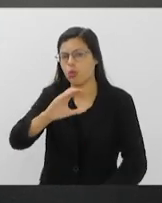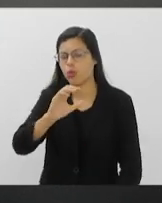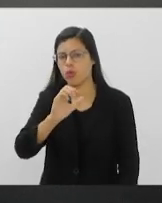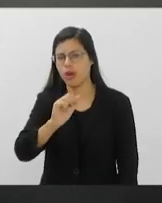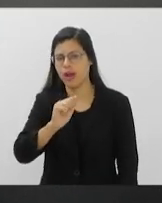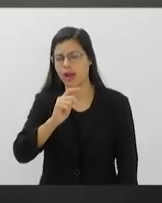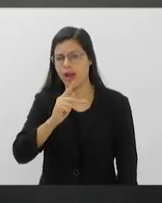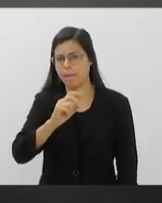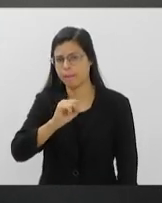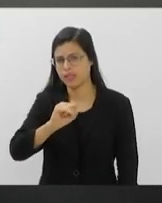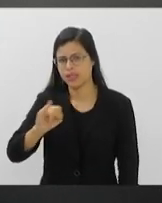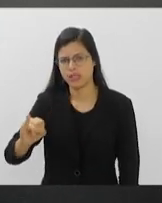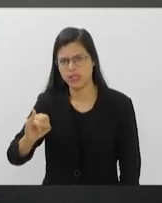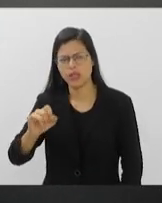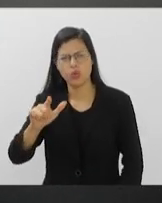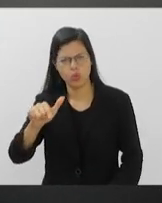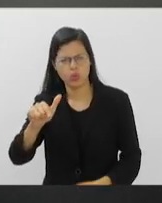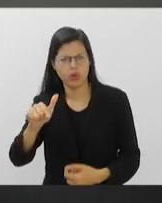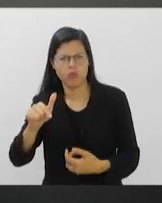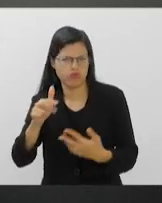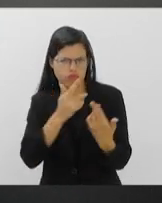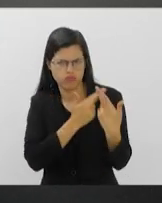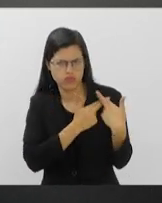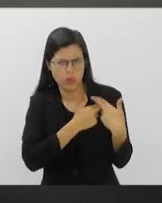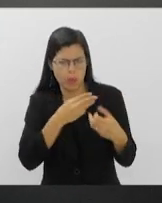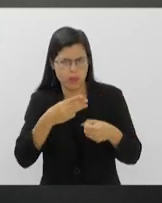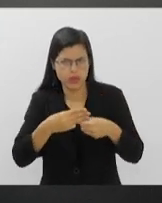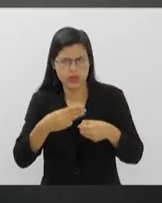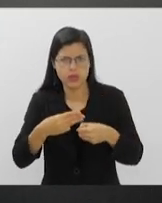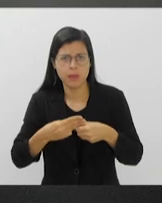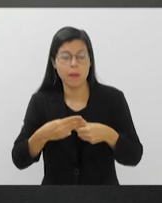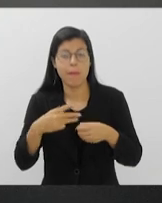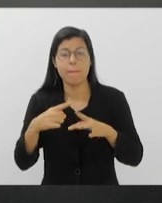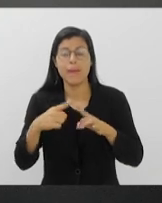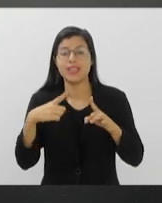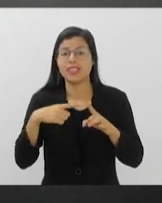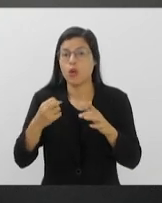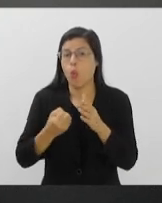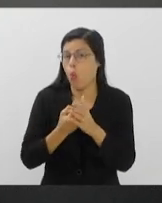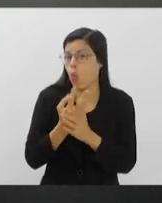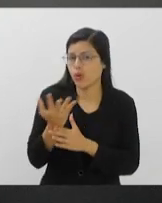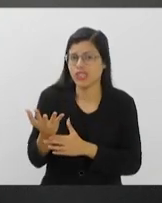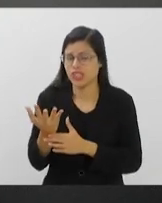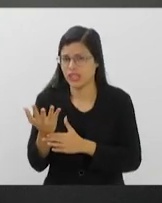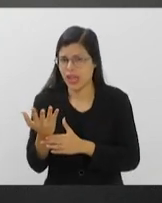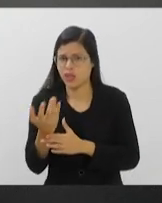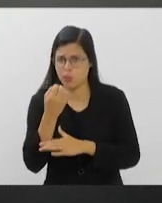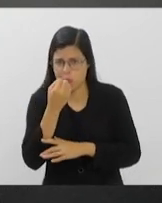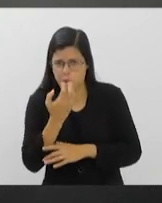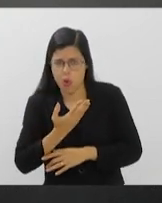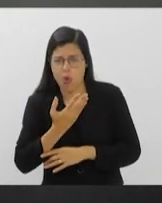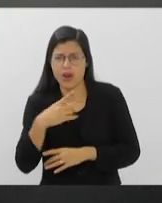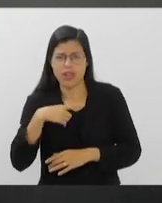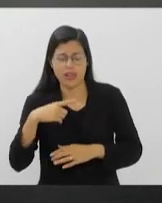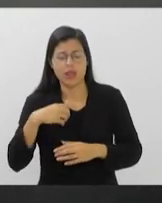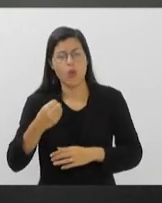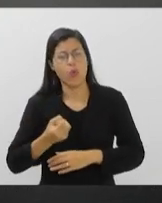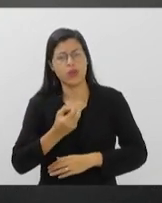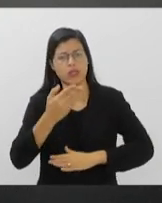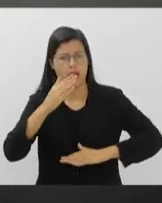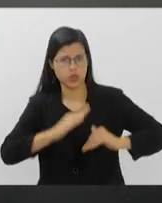município sim é o município mas o município tem capsis e número suficiente para atendimento e os capsis tem um número de profissionais suficiente para